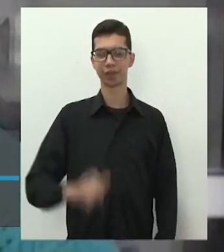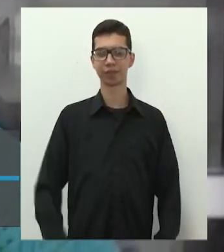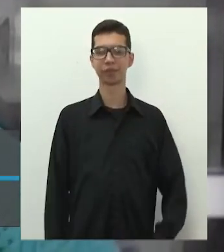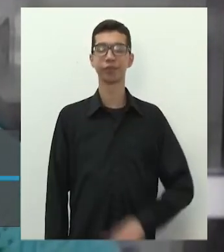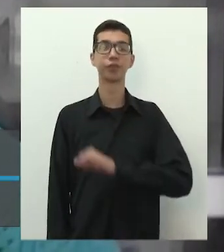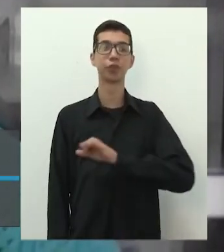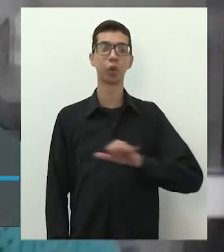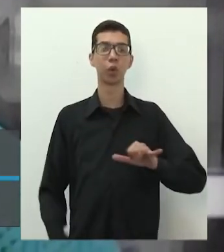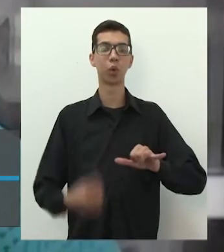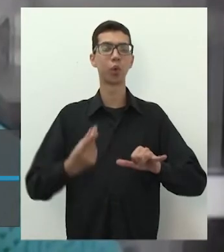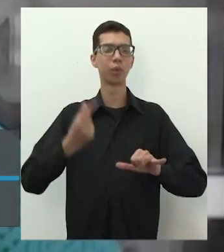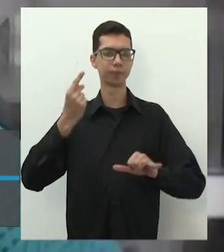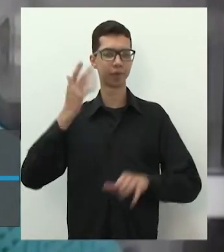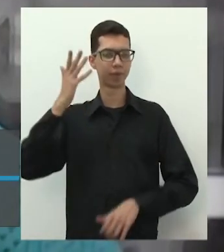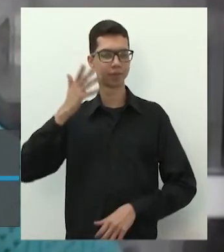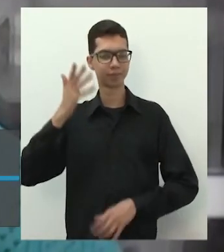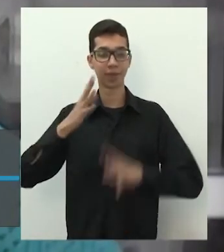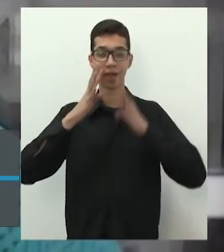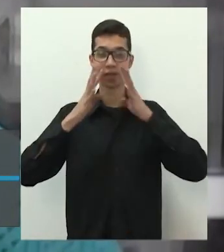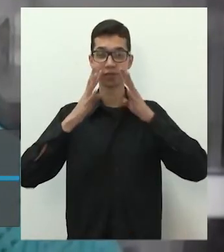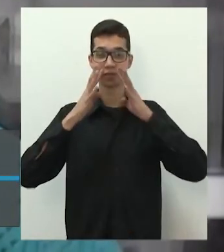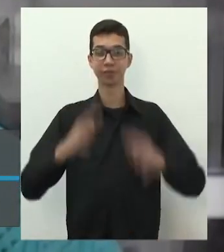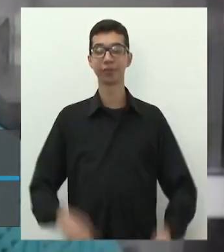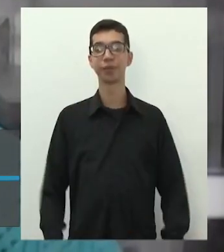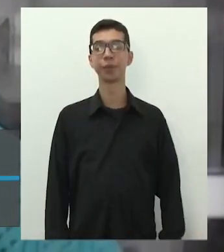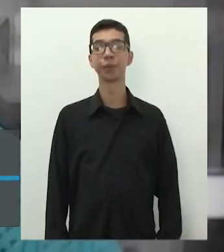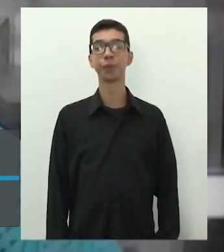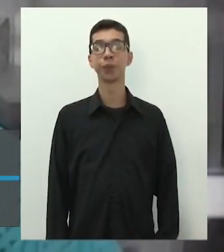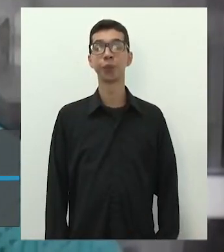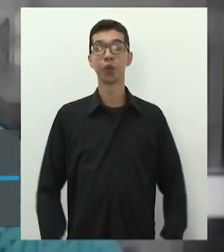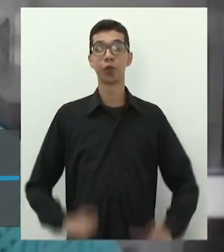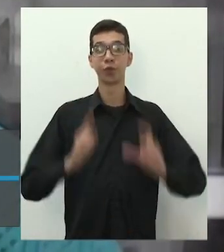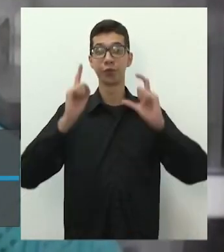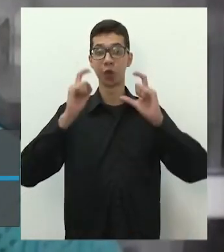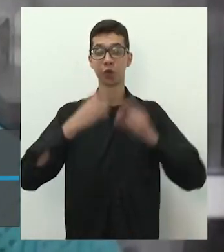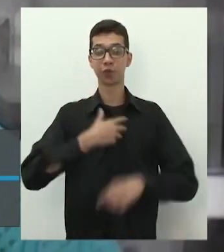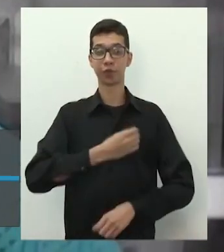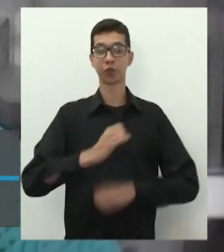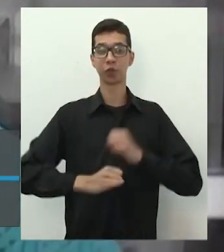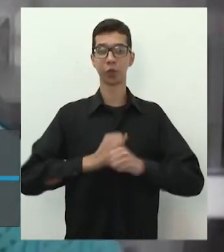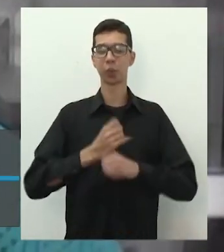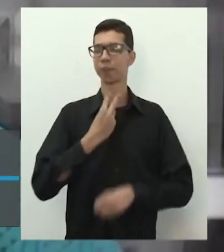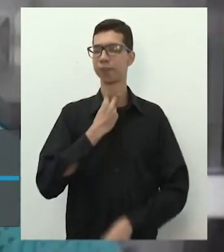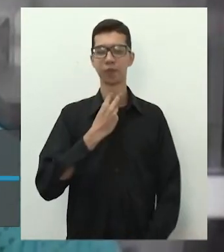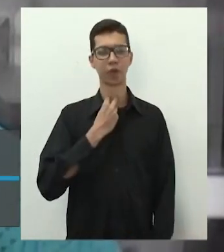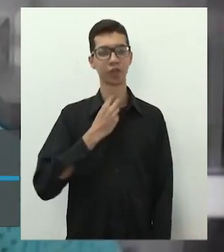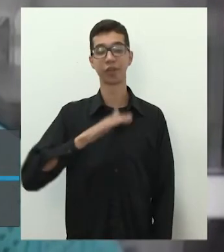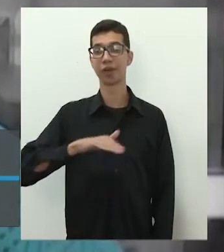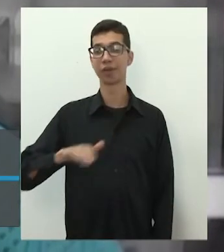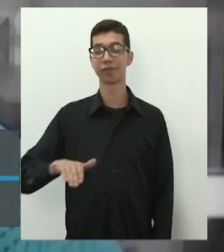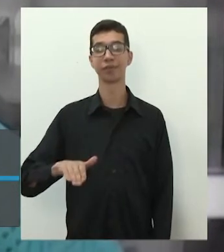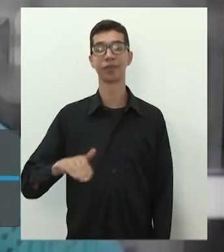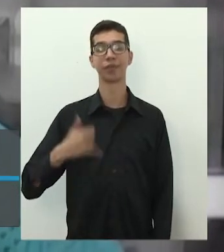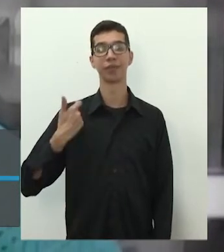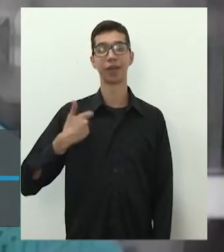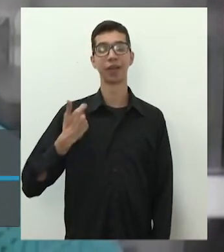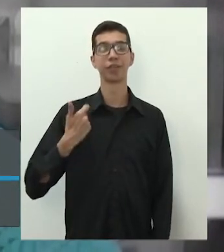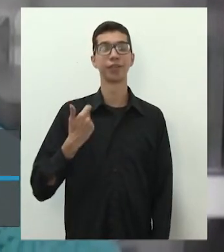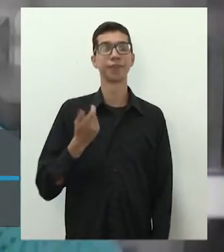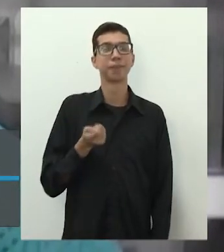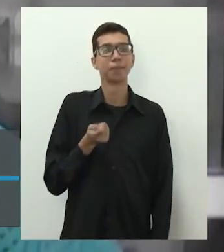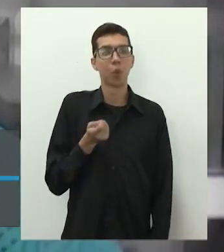toque, 1000 amigos, de repente, né, valem mais do que 5 bons amigos, né? mesmo pessoas que eu não conheço, não estão no